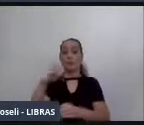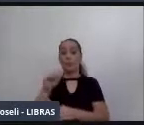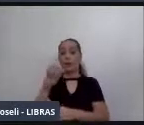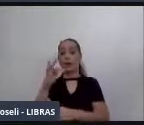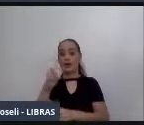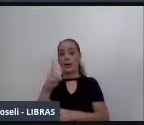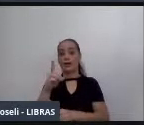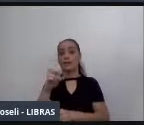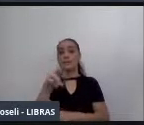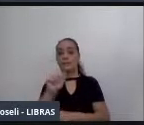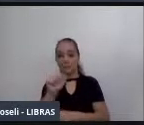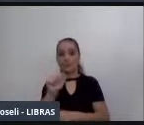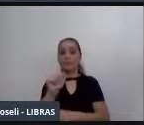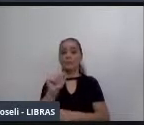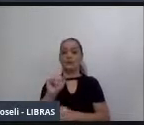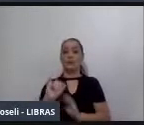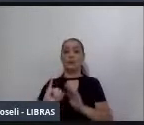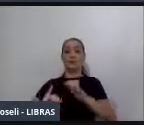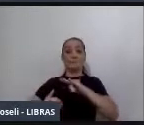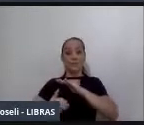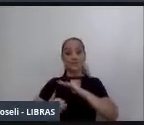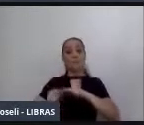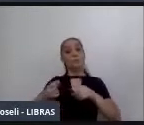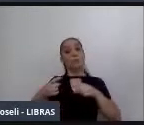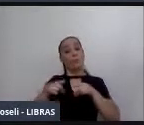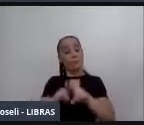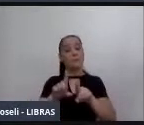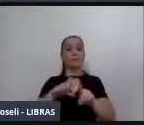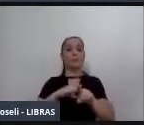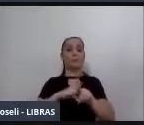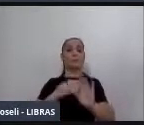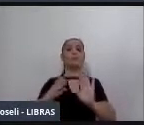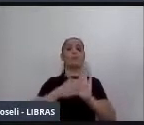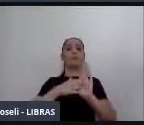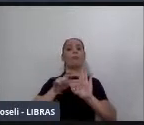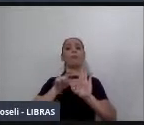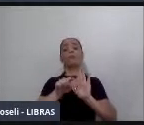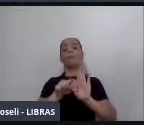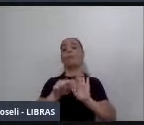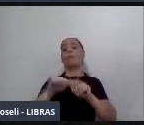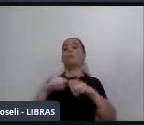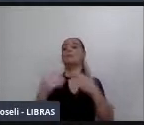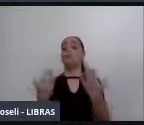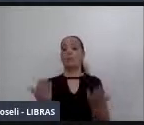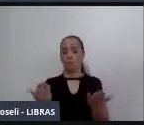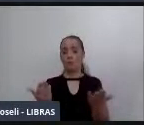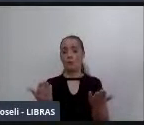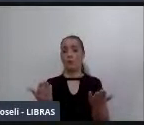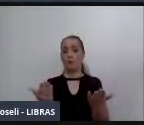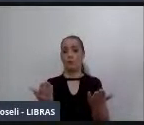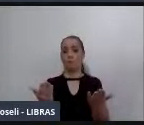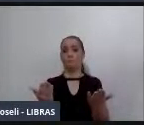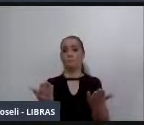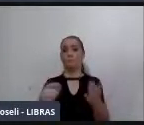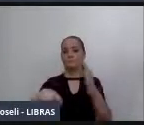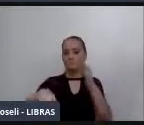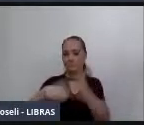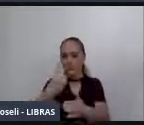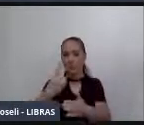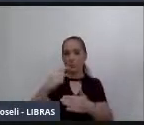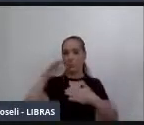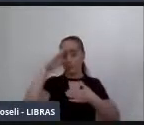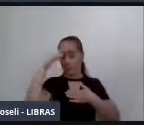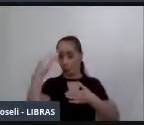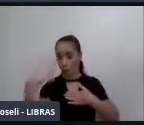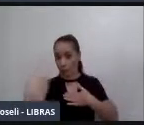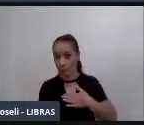parceiras do Acnur. E qual que é a proposta dessa cátedra? Inicialmente é uma homenagem ao Sérgio Vieira de Mello, que